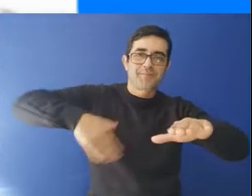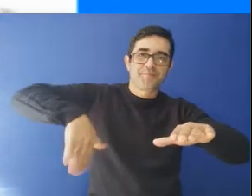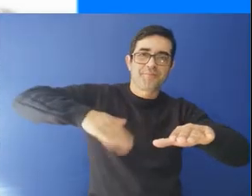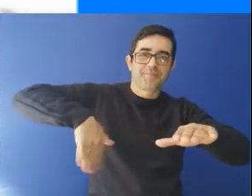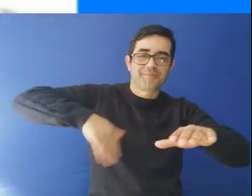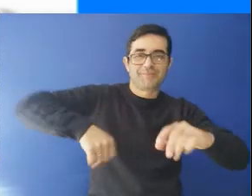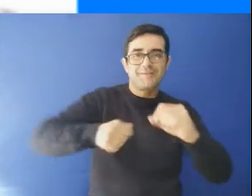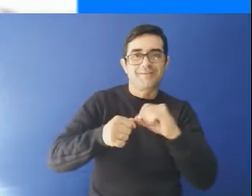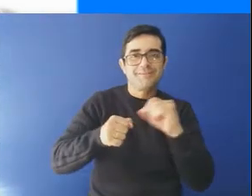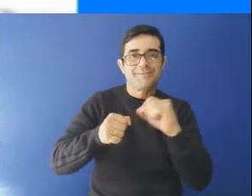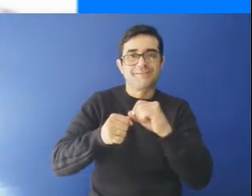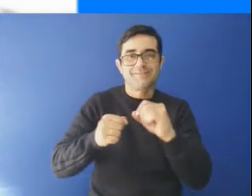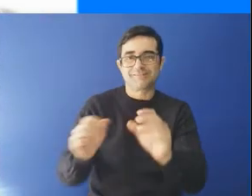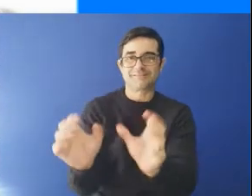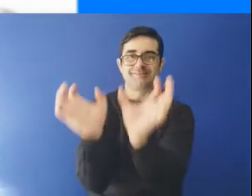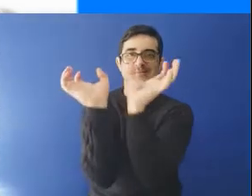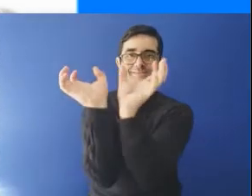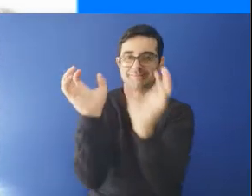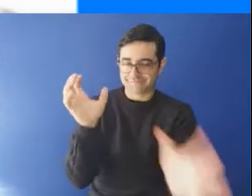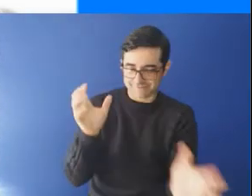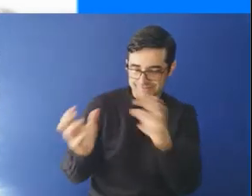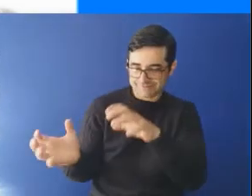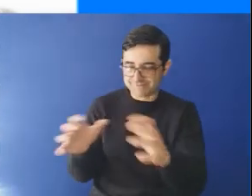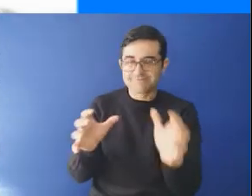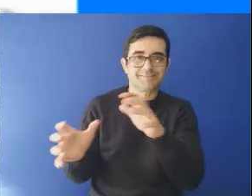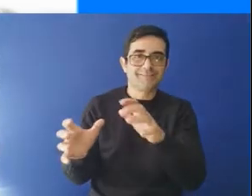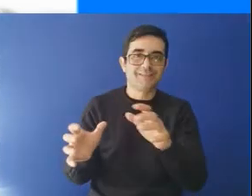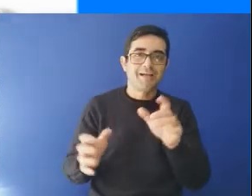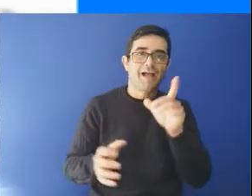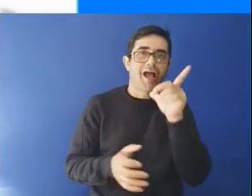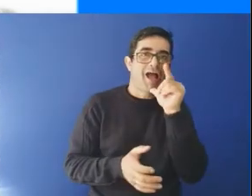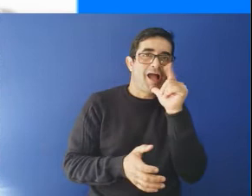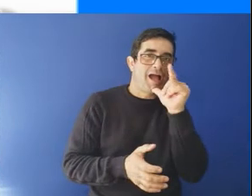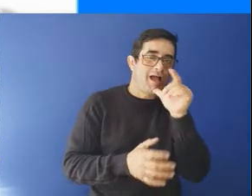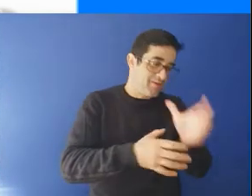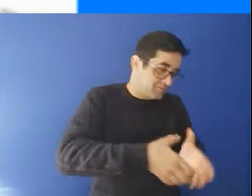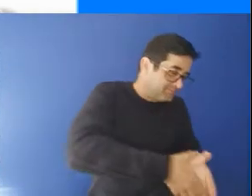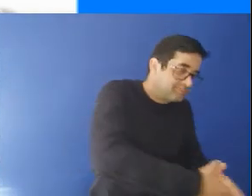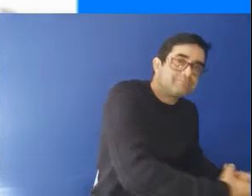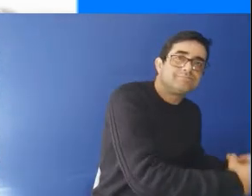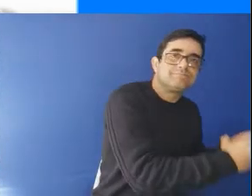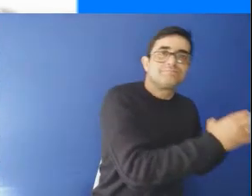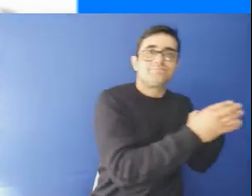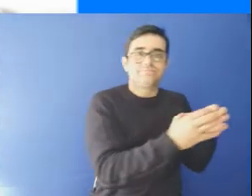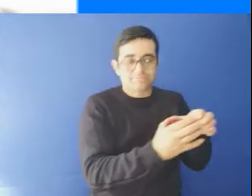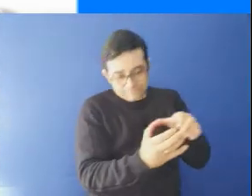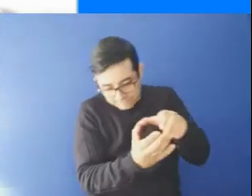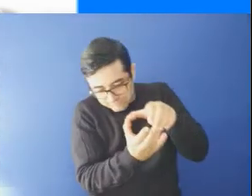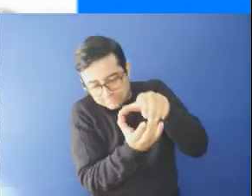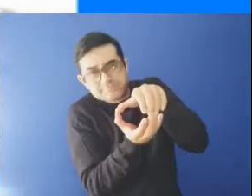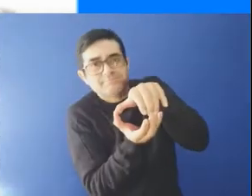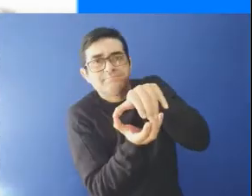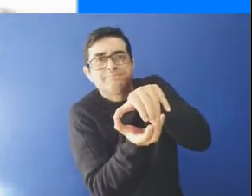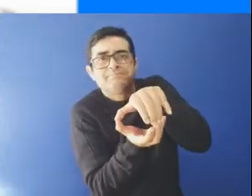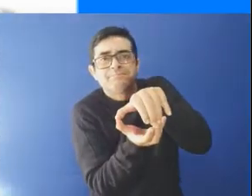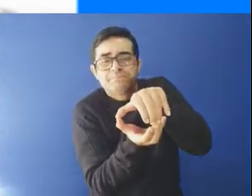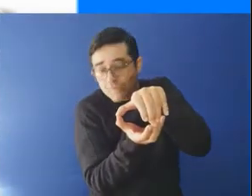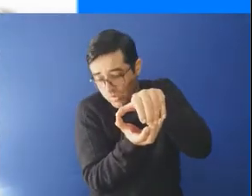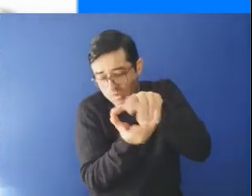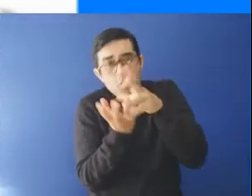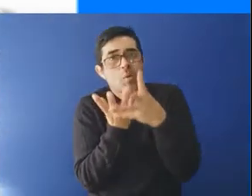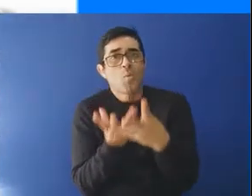nós construíamos os nossos castelos de areia e nós pegávamos água num baldinho. Quando a gente trazia e colocava essa água,